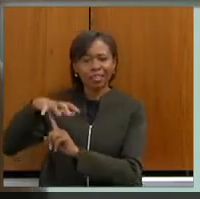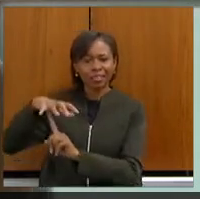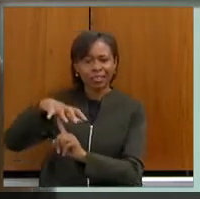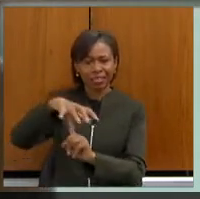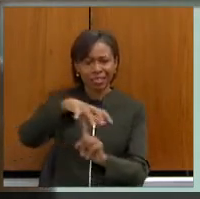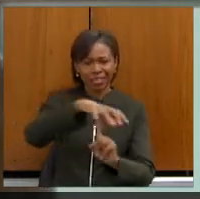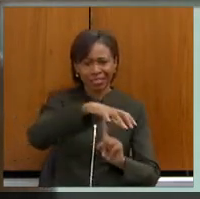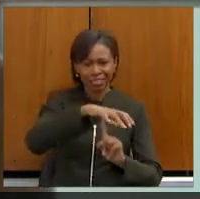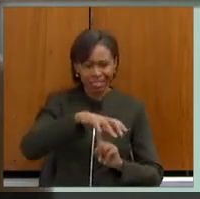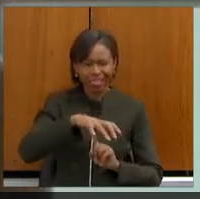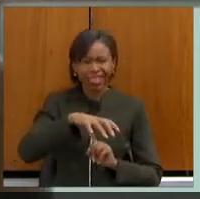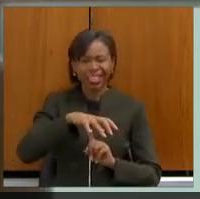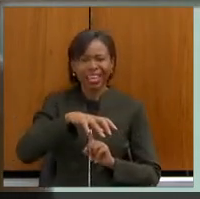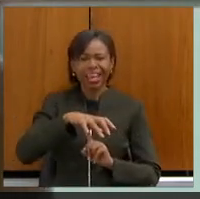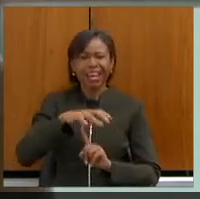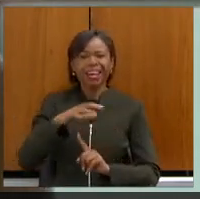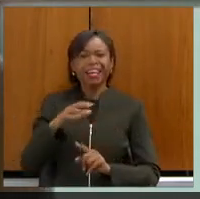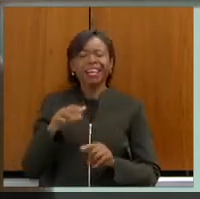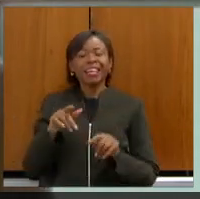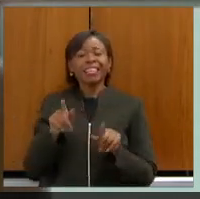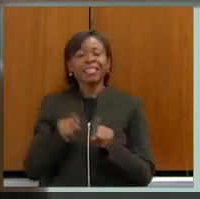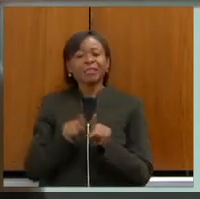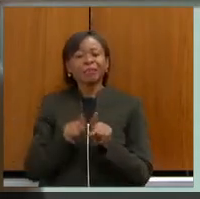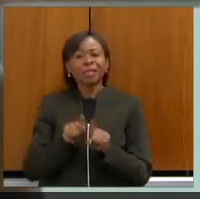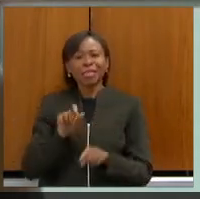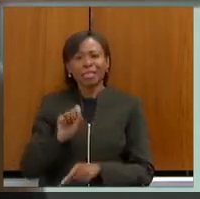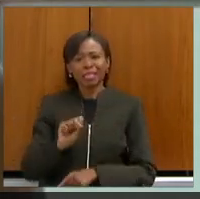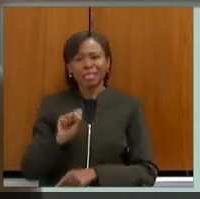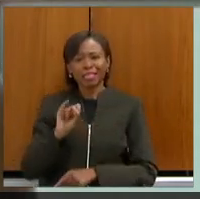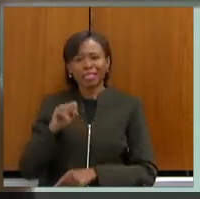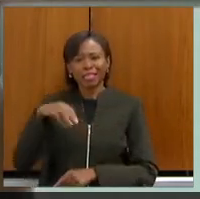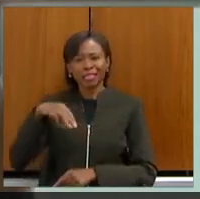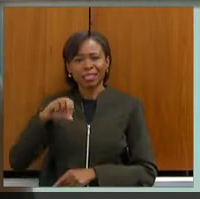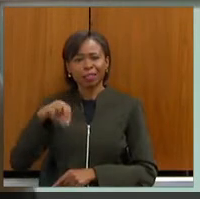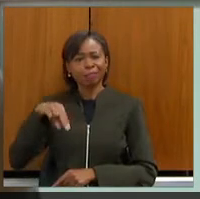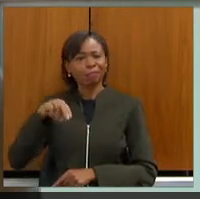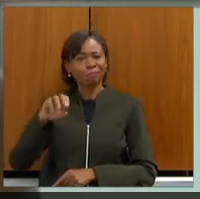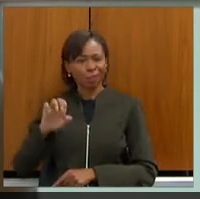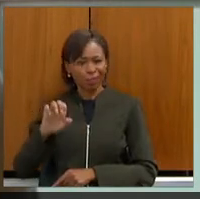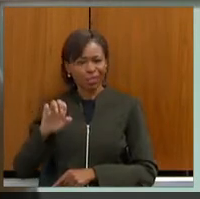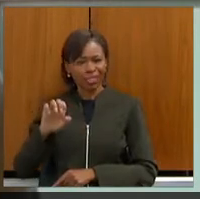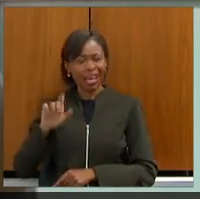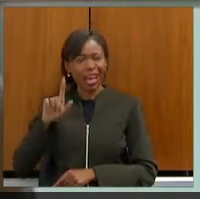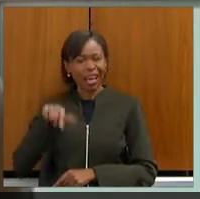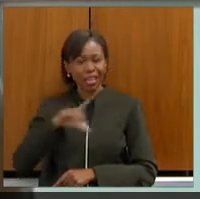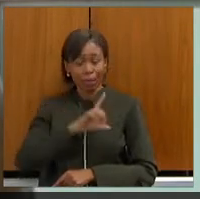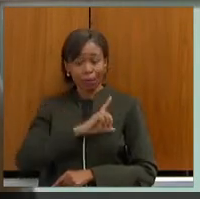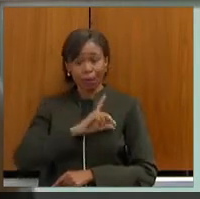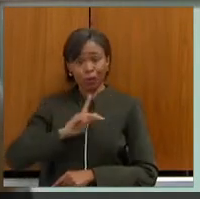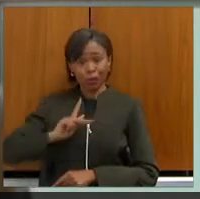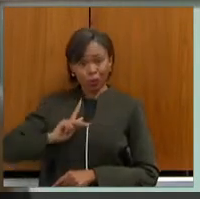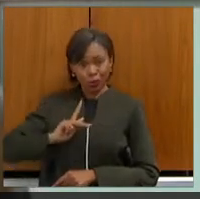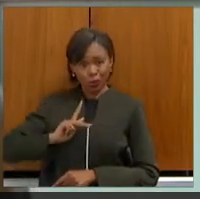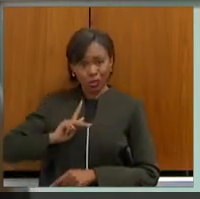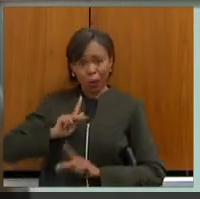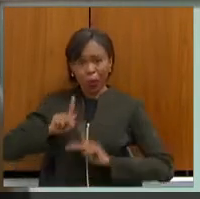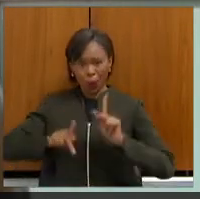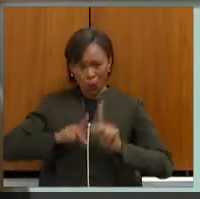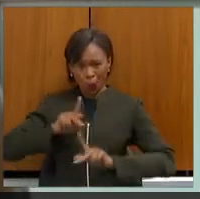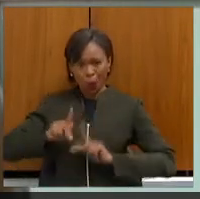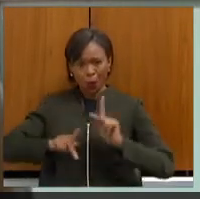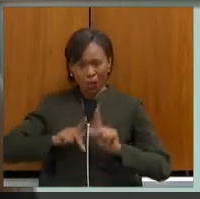Simone Miranda que é defensora Popular fez o nosso curso de defensores populares em 2017 e